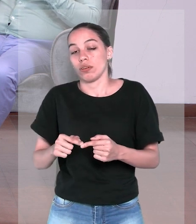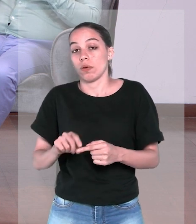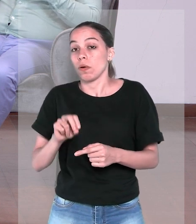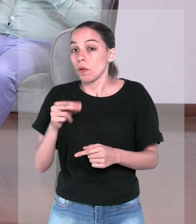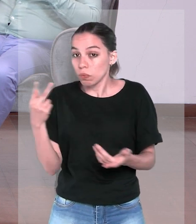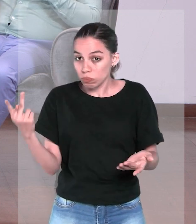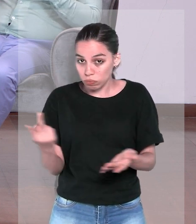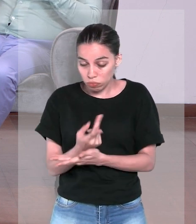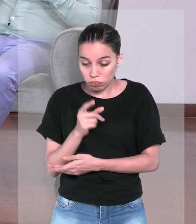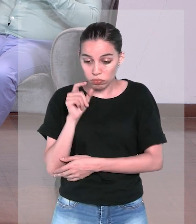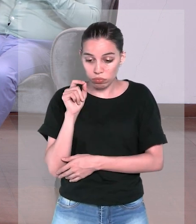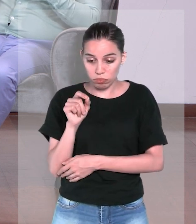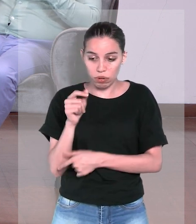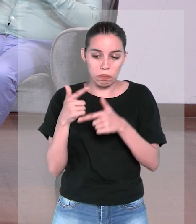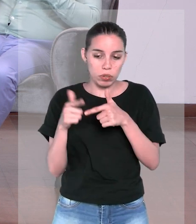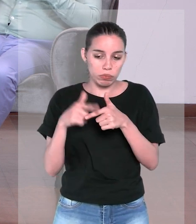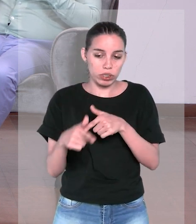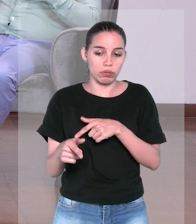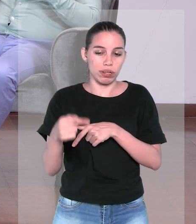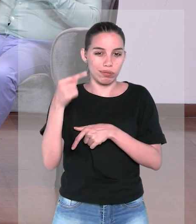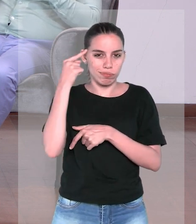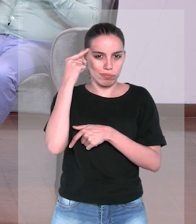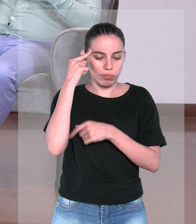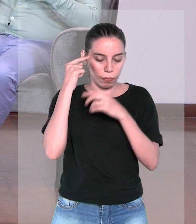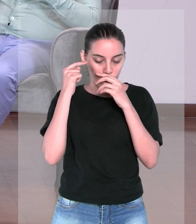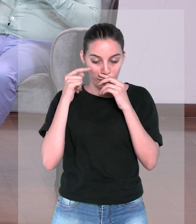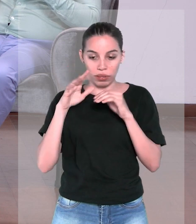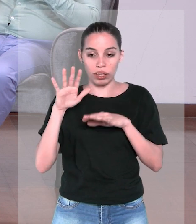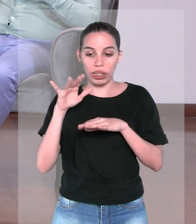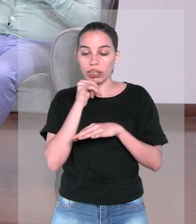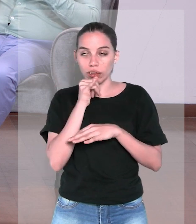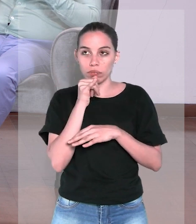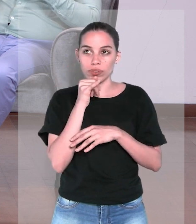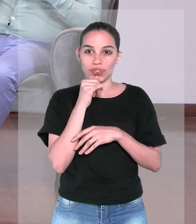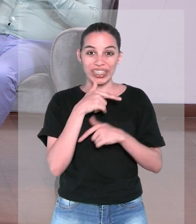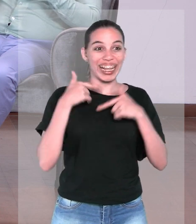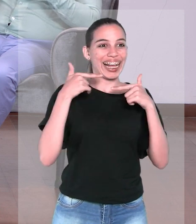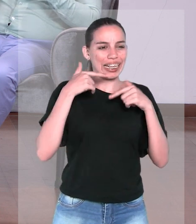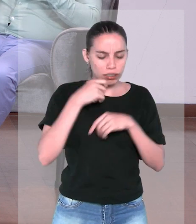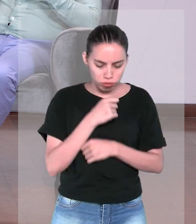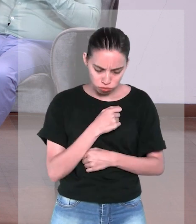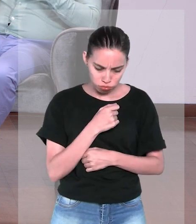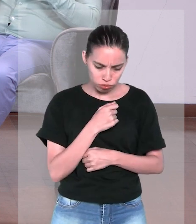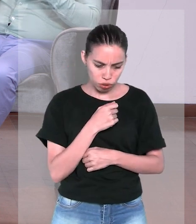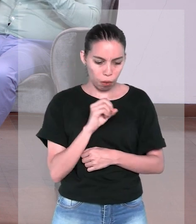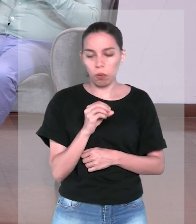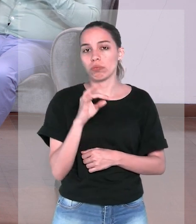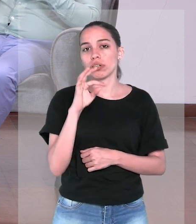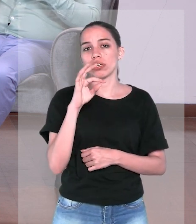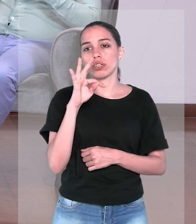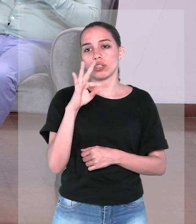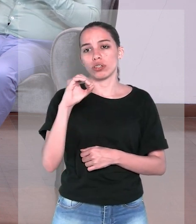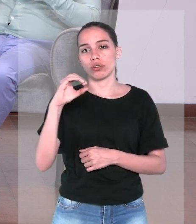autodestrutivo aparecia, que aí era automutilação, ideação suicida, tentativa de suicídio. Todas essas 238